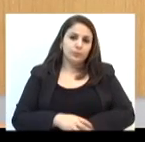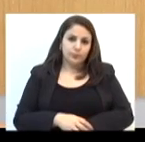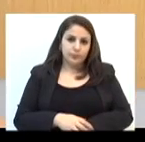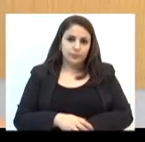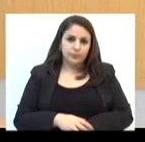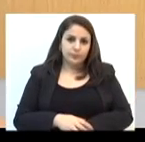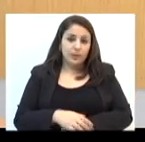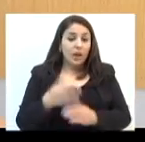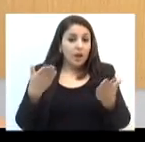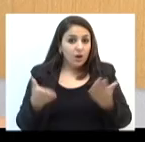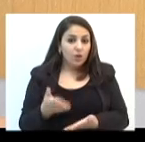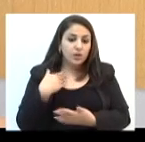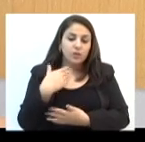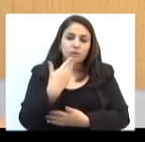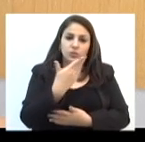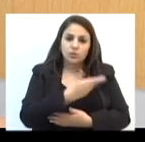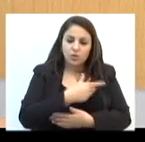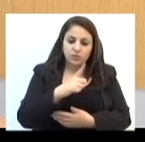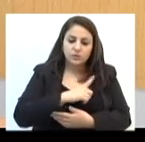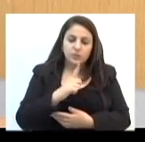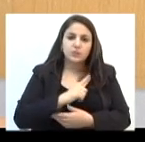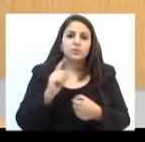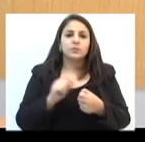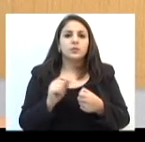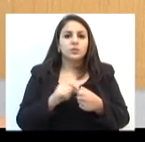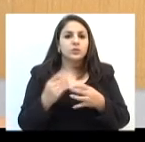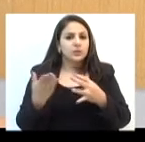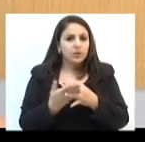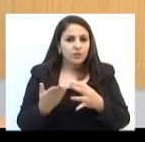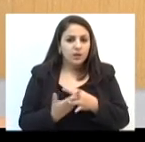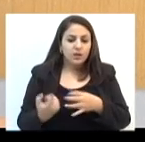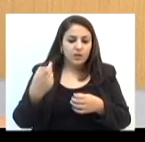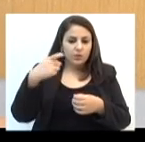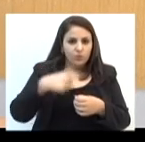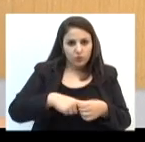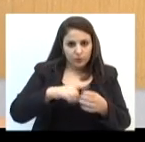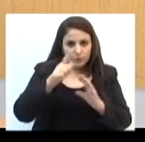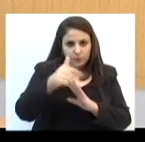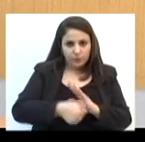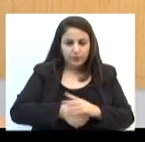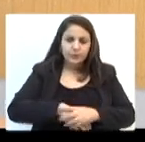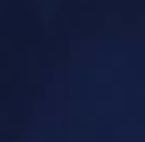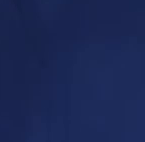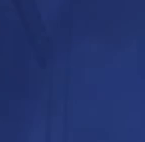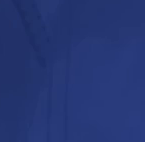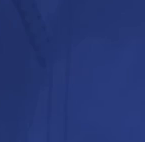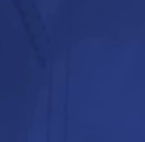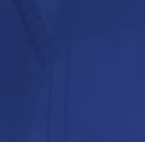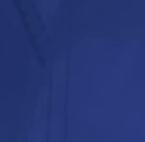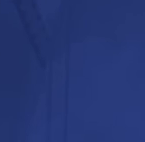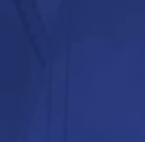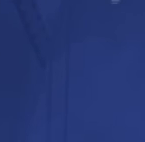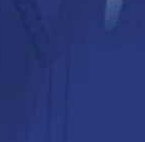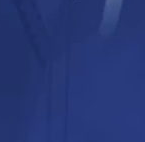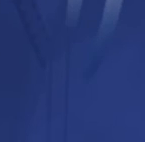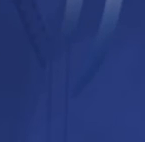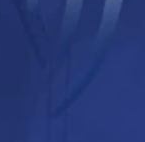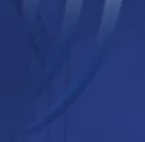Câmara. E agora a gente faz um breve intervalo e retorna em seguida.